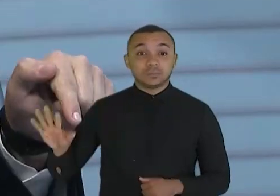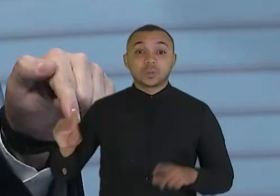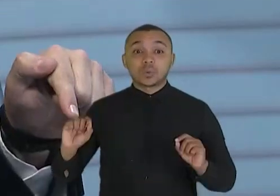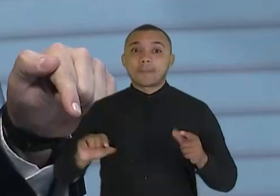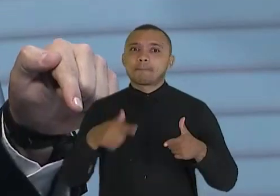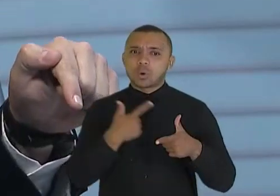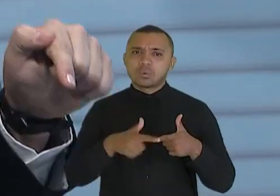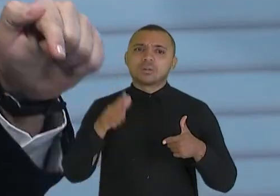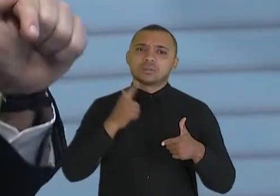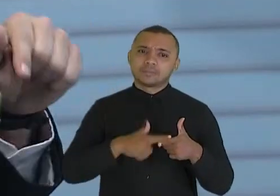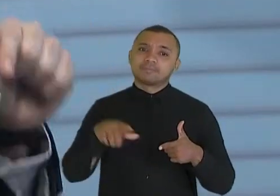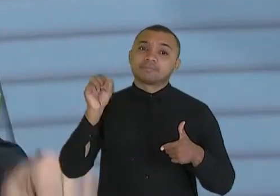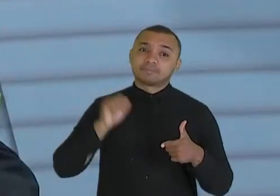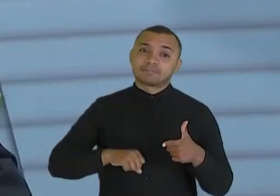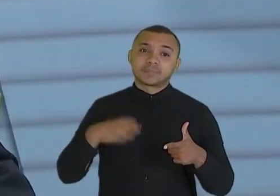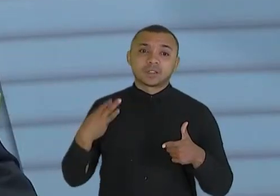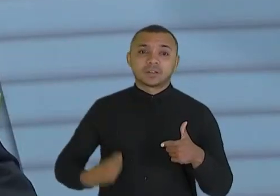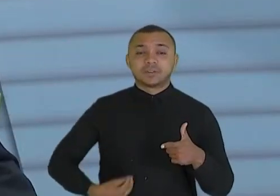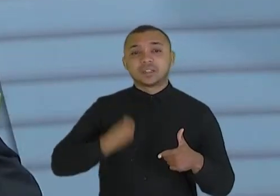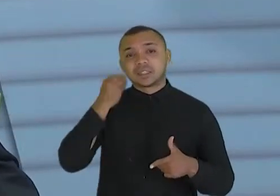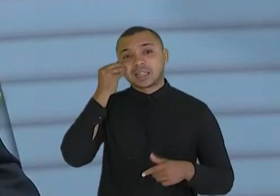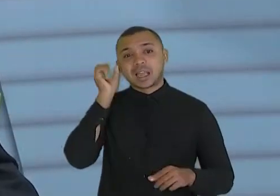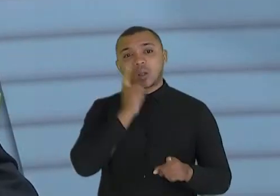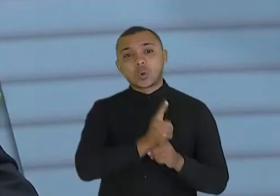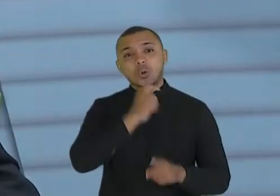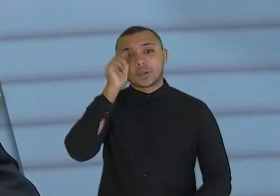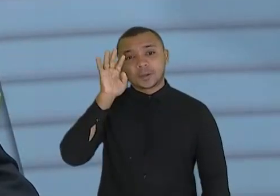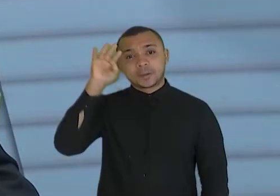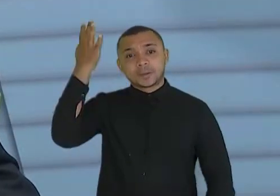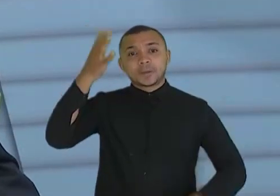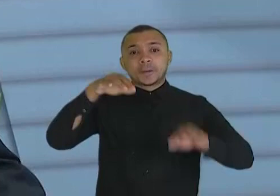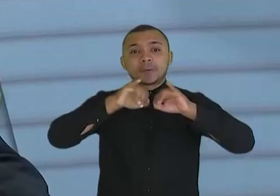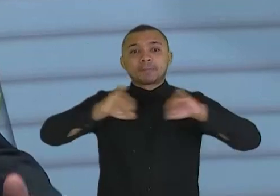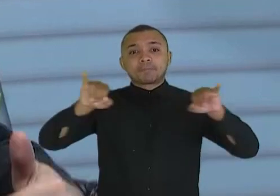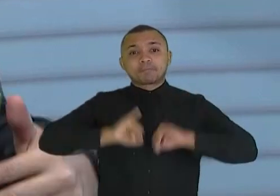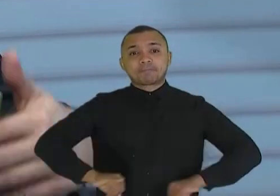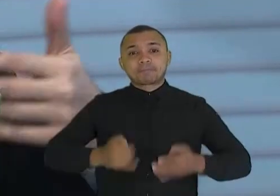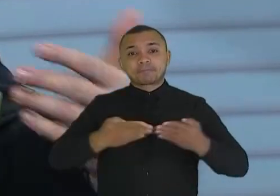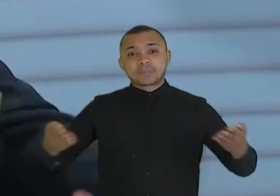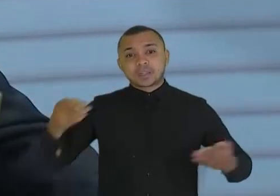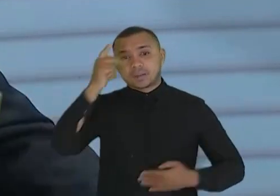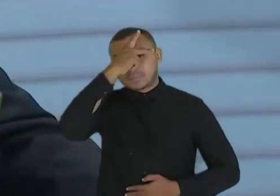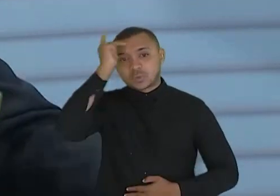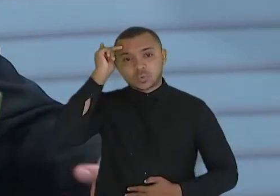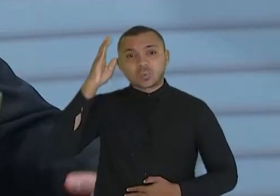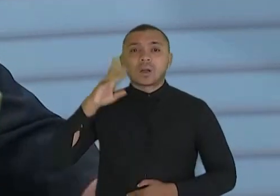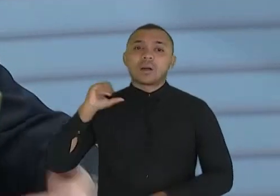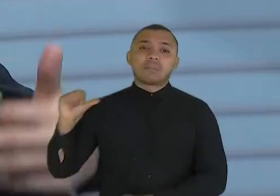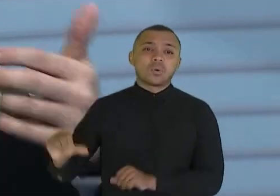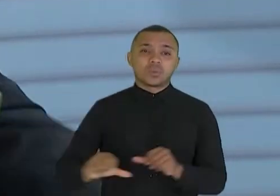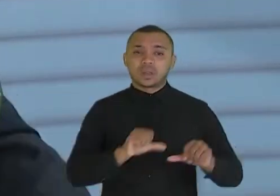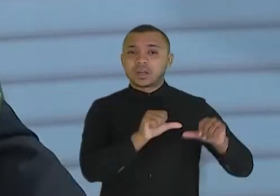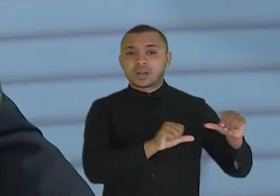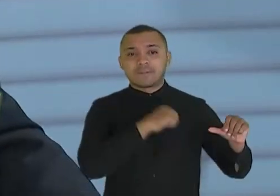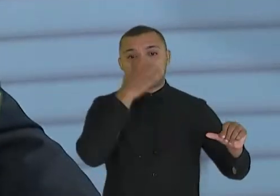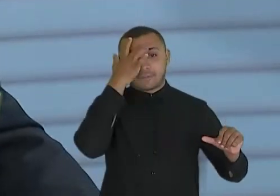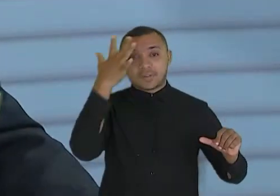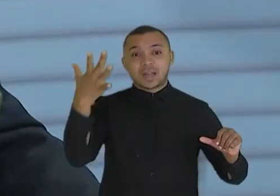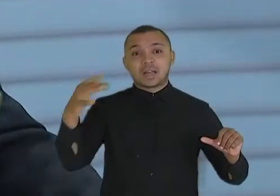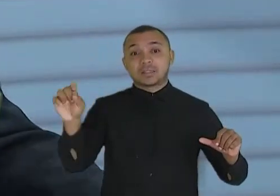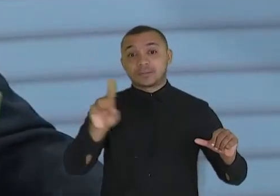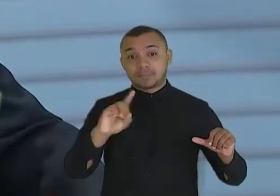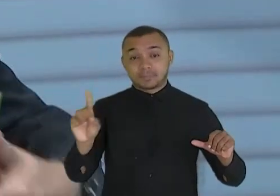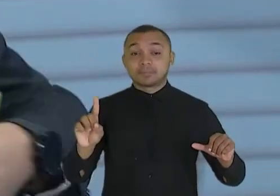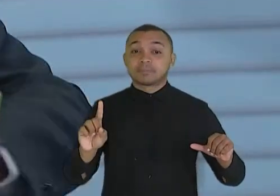problema existe e procurar, sim, soluções e conscientizar as pessoas que devem mudar e que a mudança não é fácil e